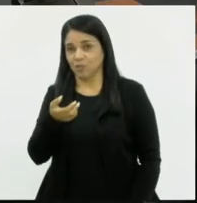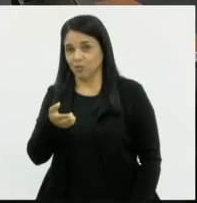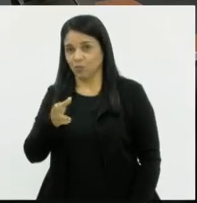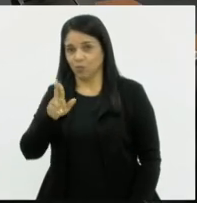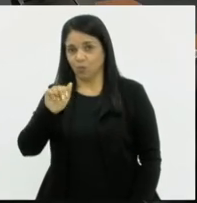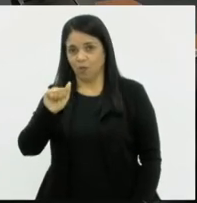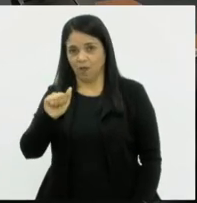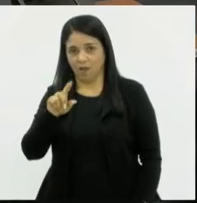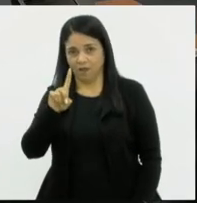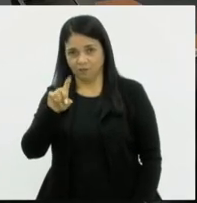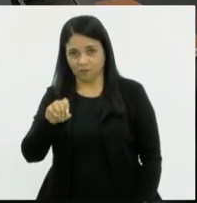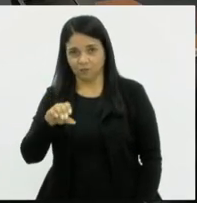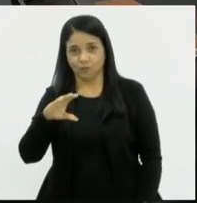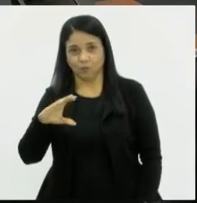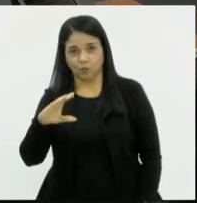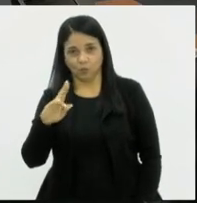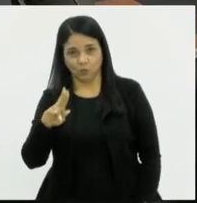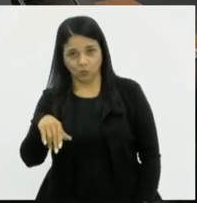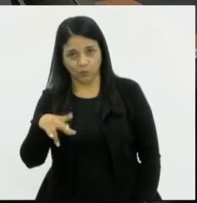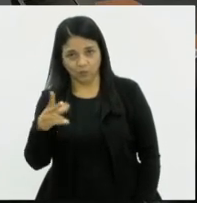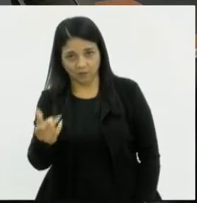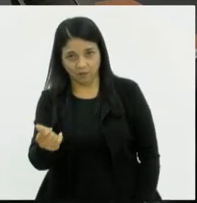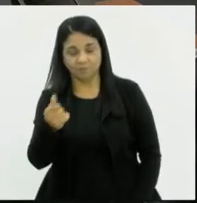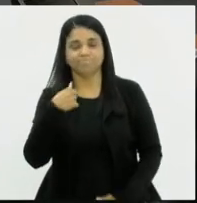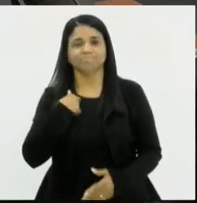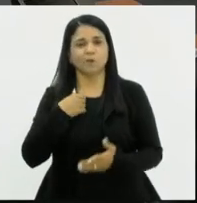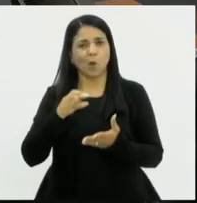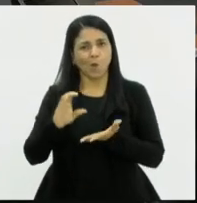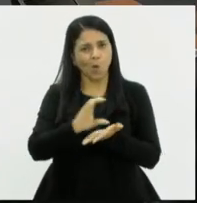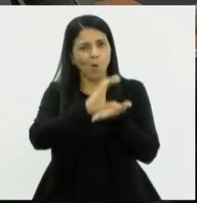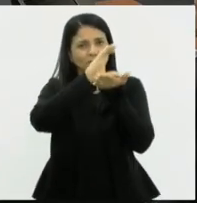Esse grande parceiro, conselheiro também, Eduardo Cunha.